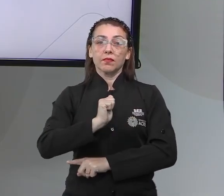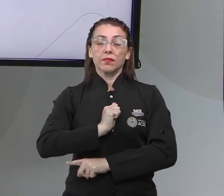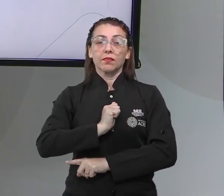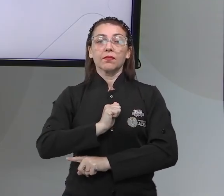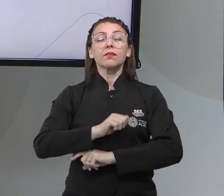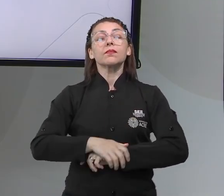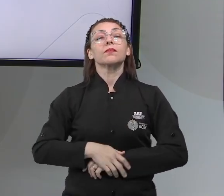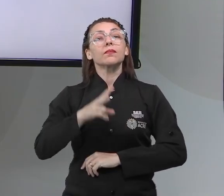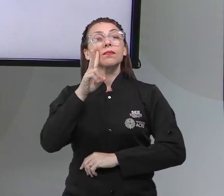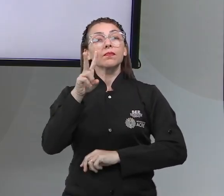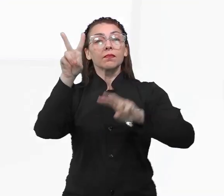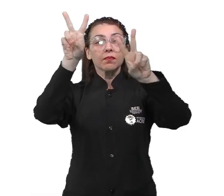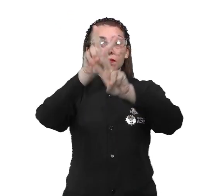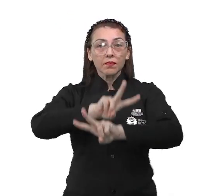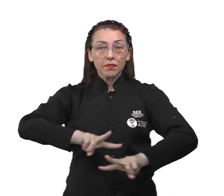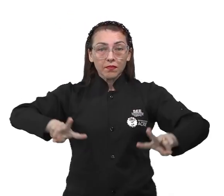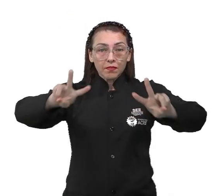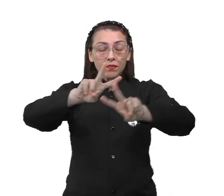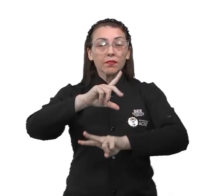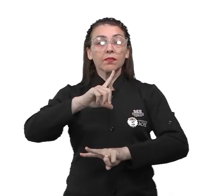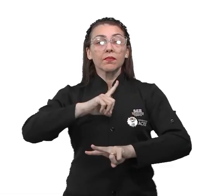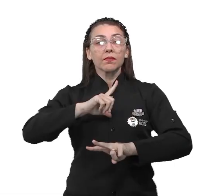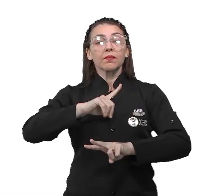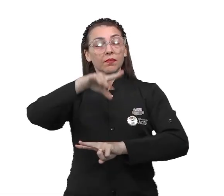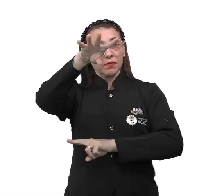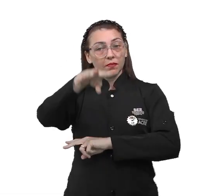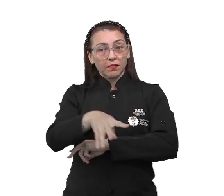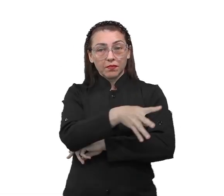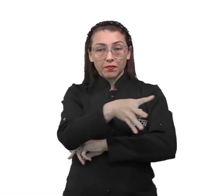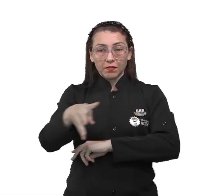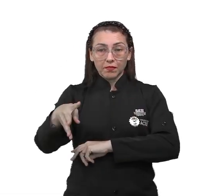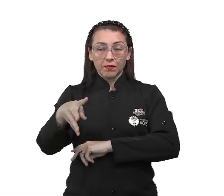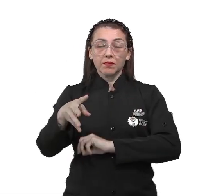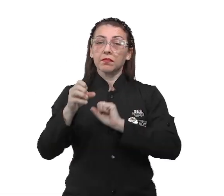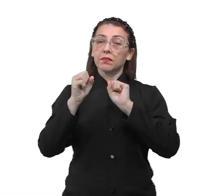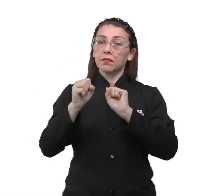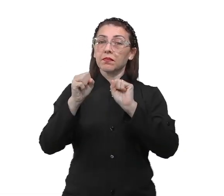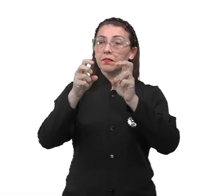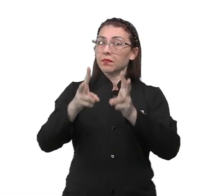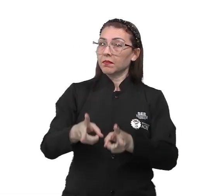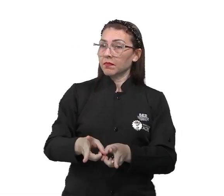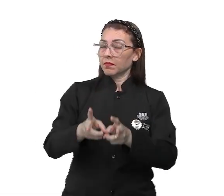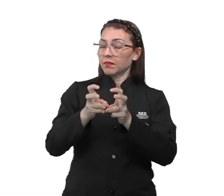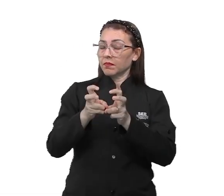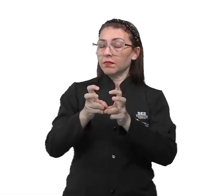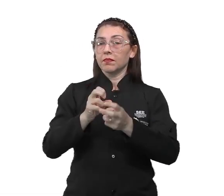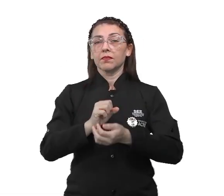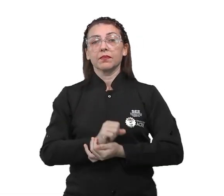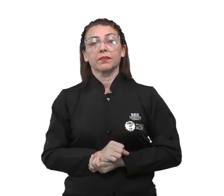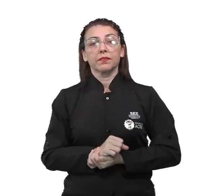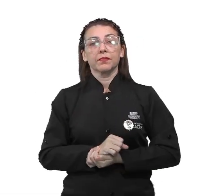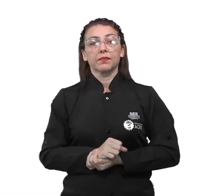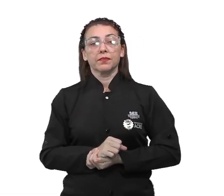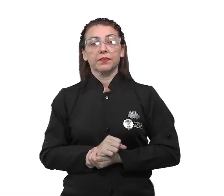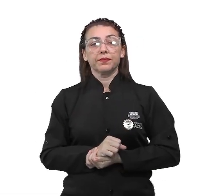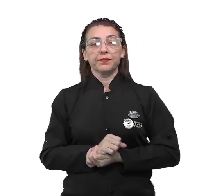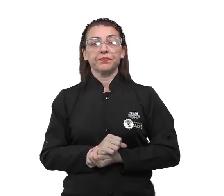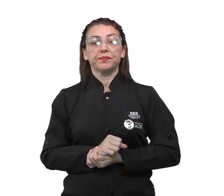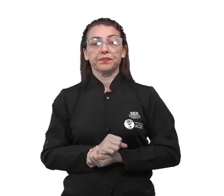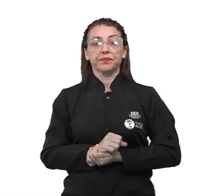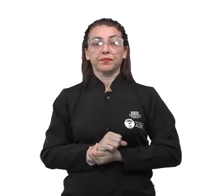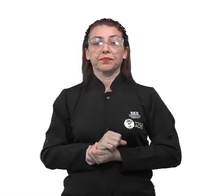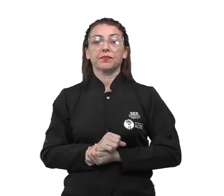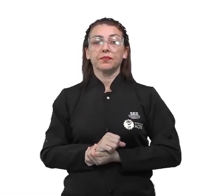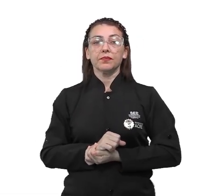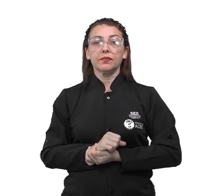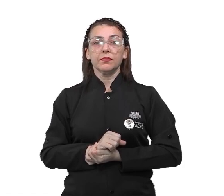vamos visualizar. Eu tenho aqui um organograma, conforme vocês podem observar, e aí na parte